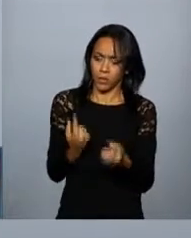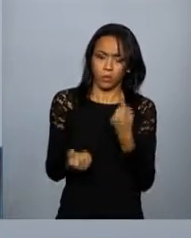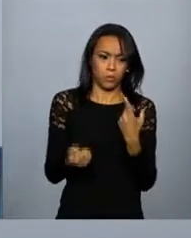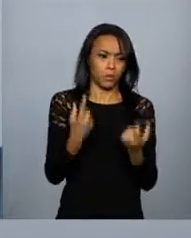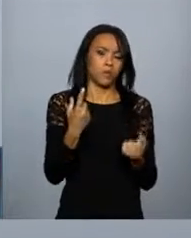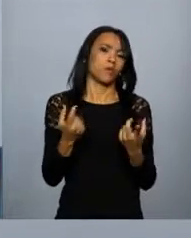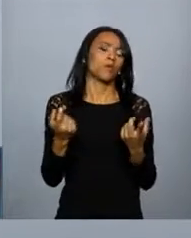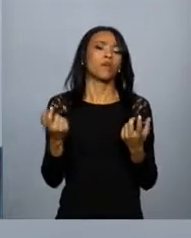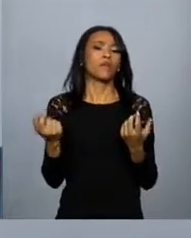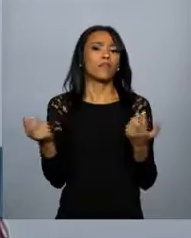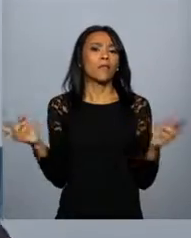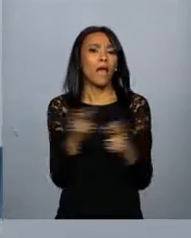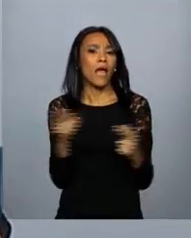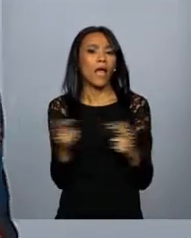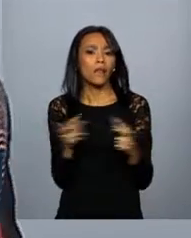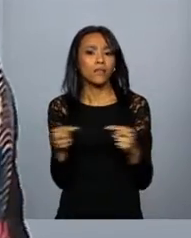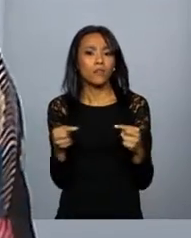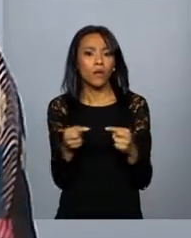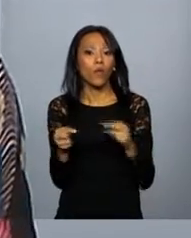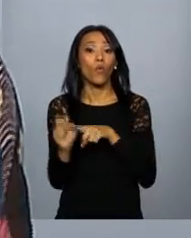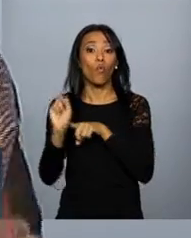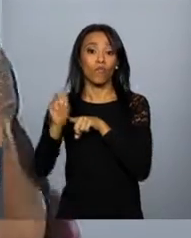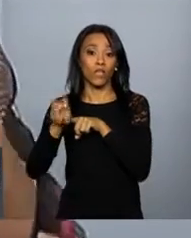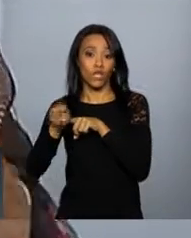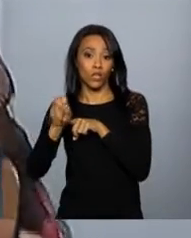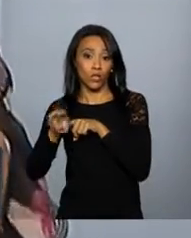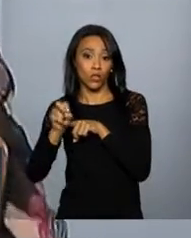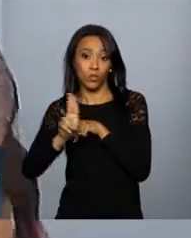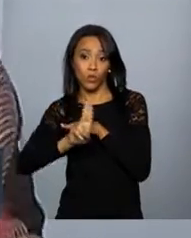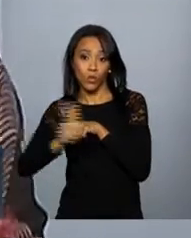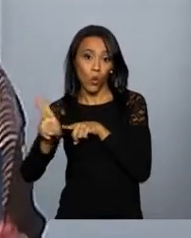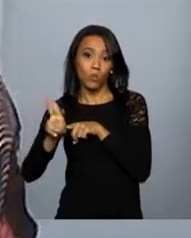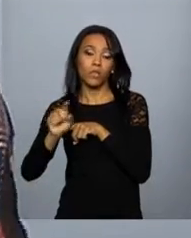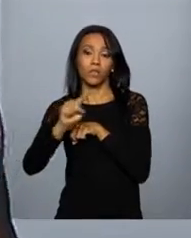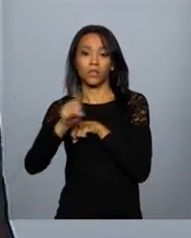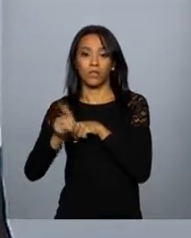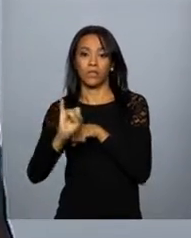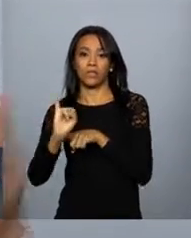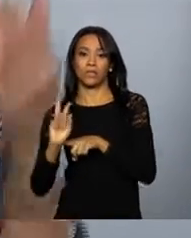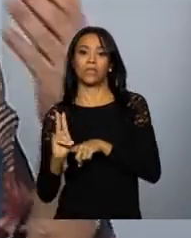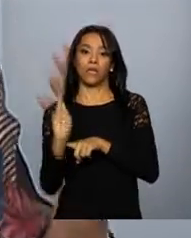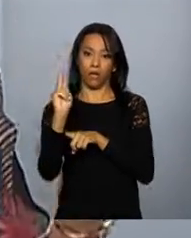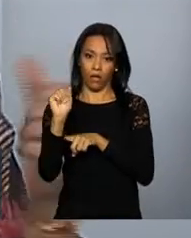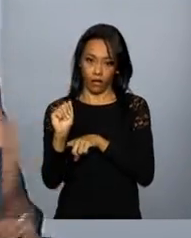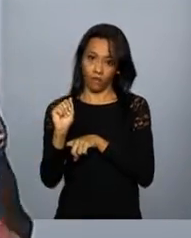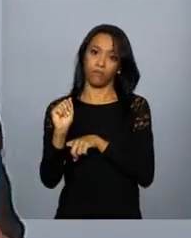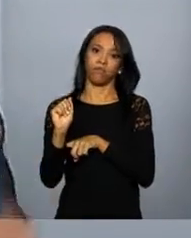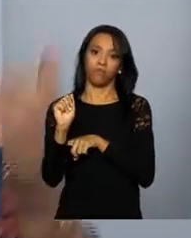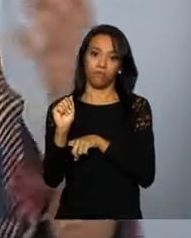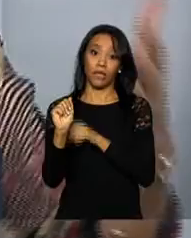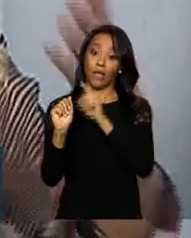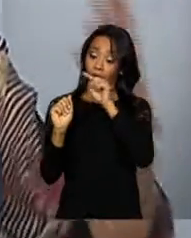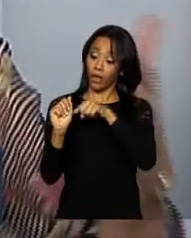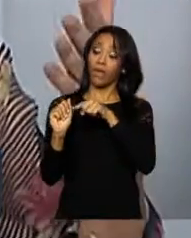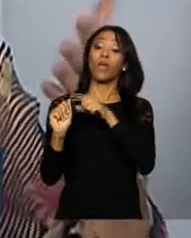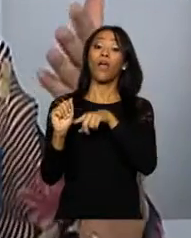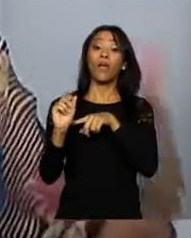vírus, que era chamado vírus da Zika, e que era